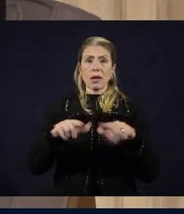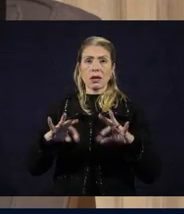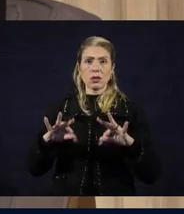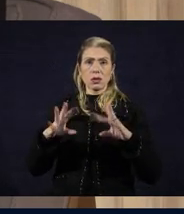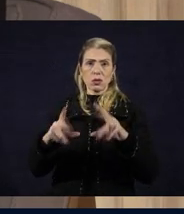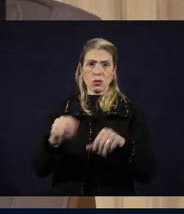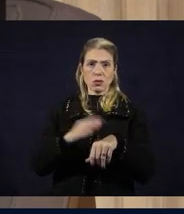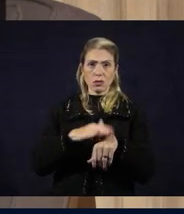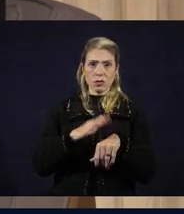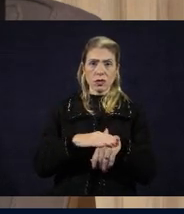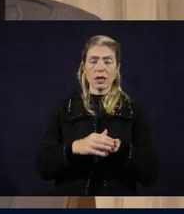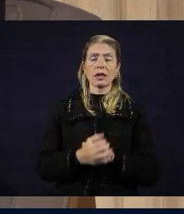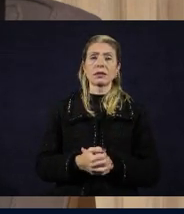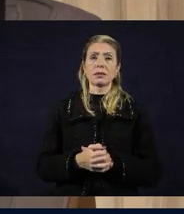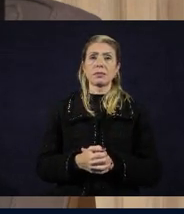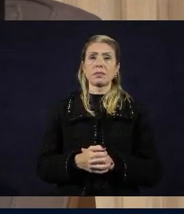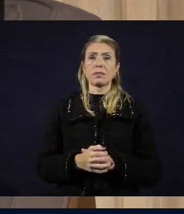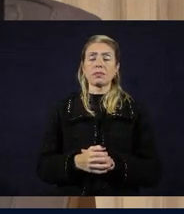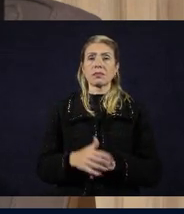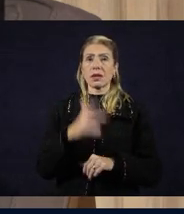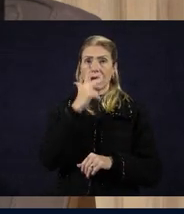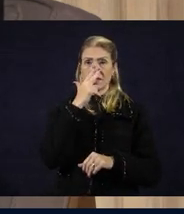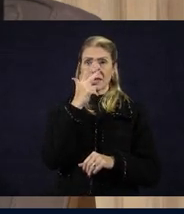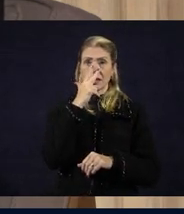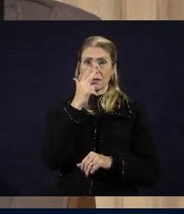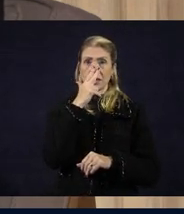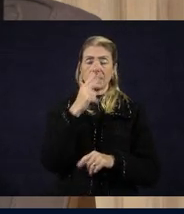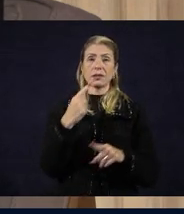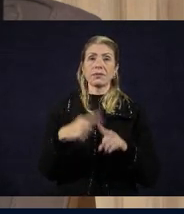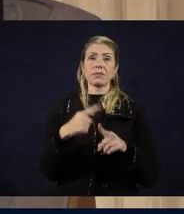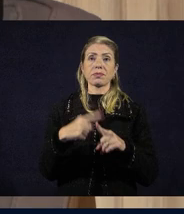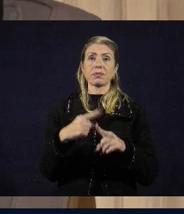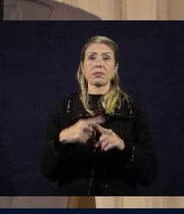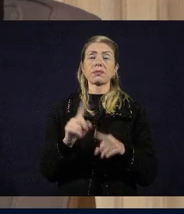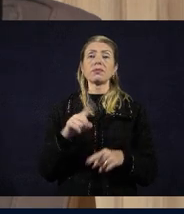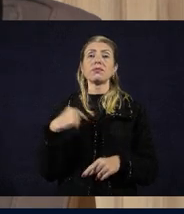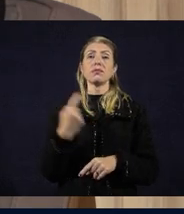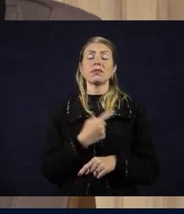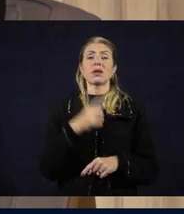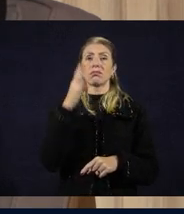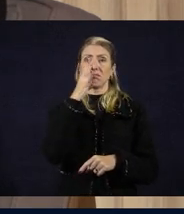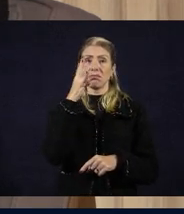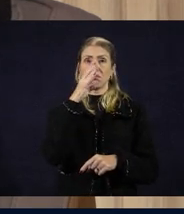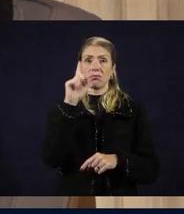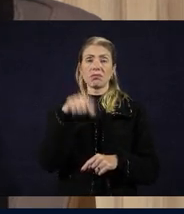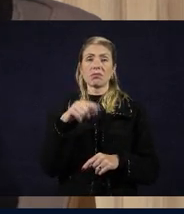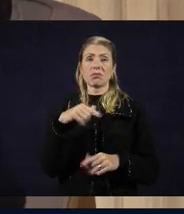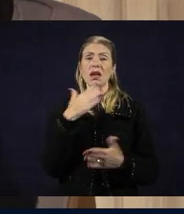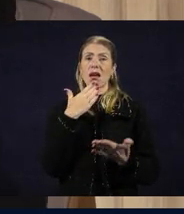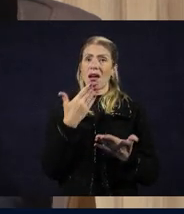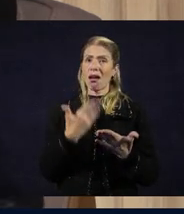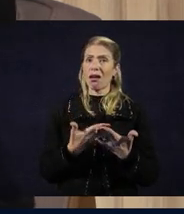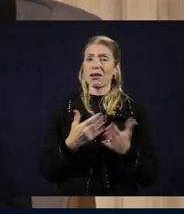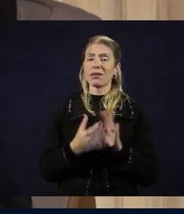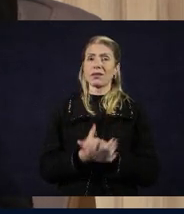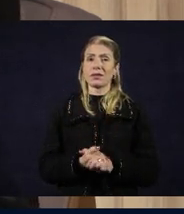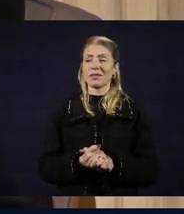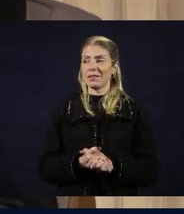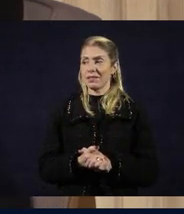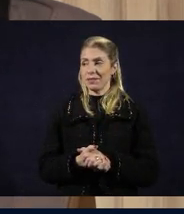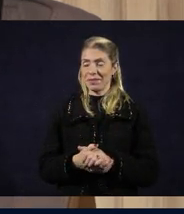fizeram eu acho que o que a gente está prestes ouvir aqui vai ser absolutamente Fantástico então sem mais delongas aqui eu queria